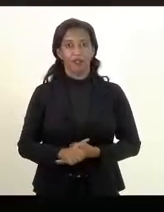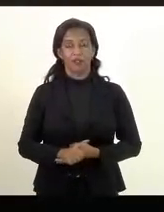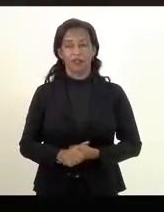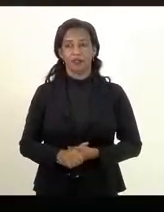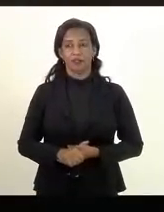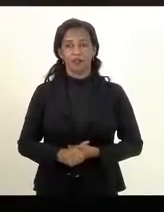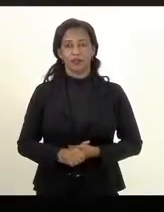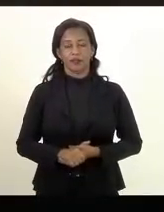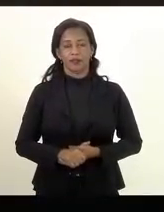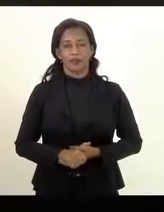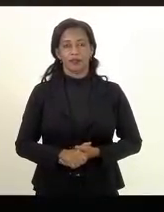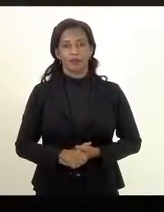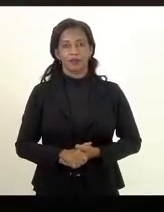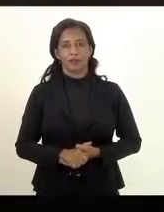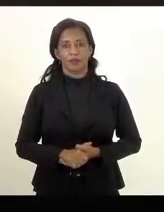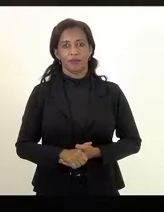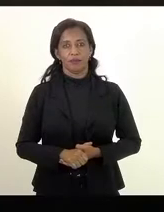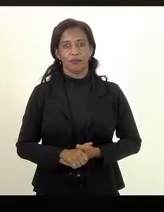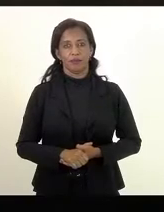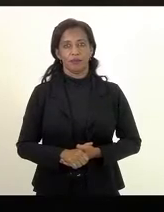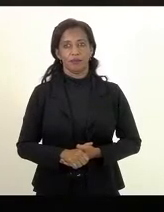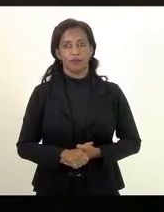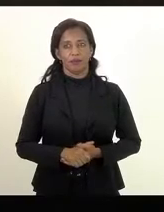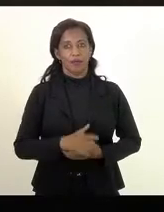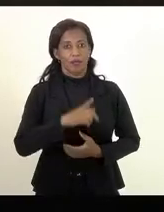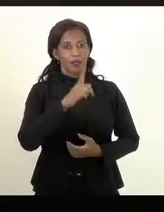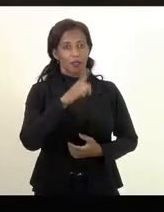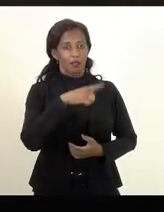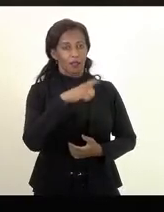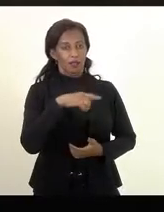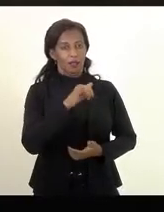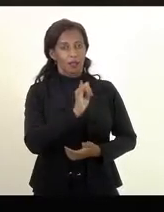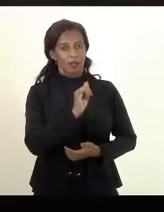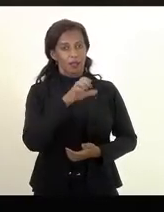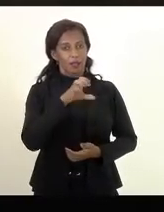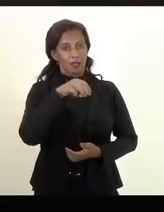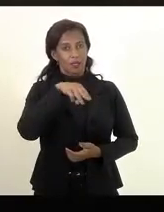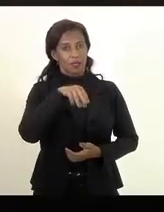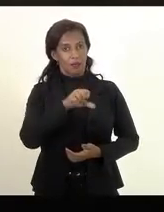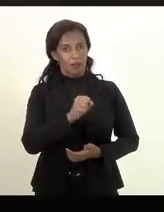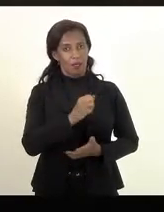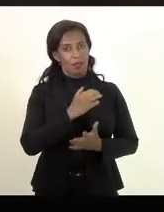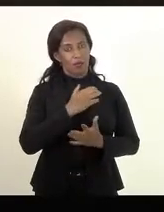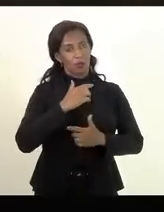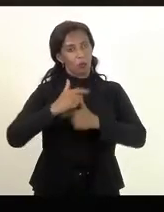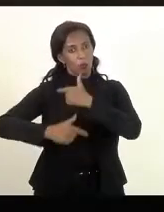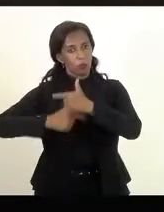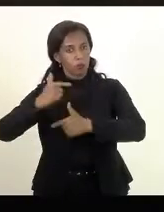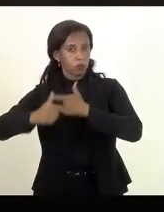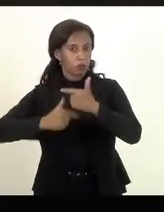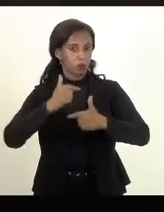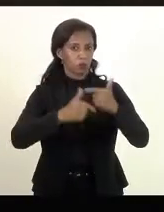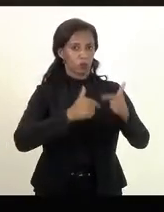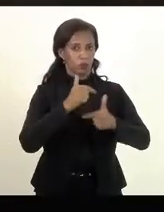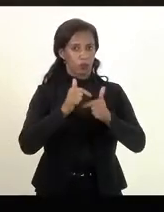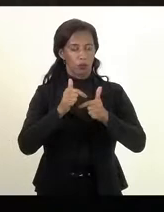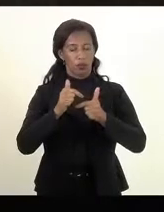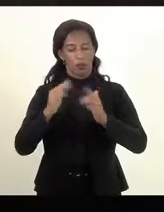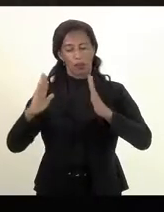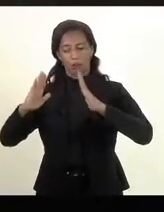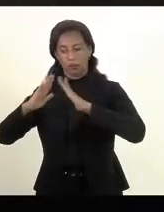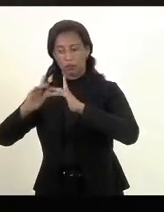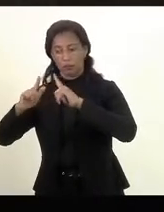para a isenção de ICMS na prestação de serviços para os templos,